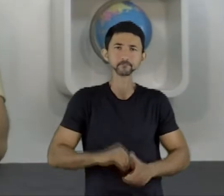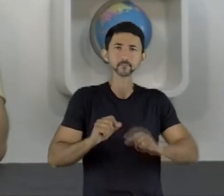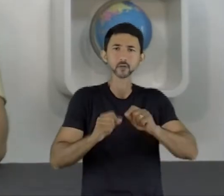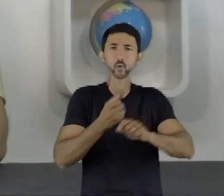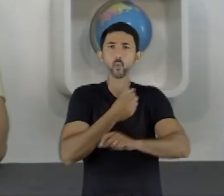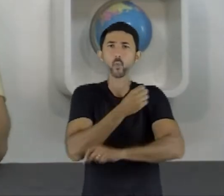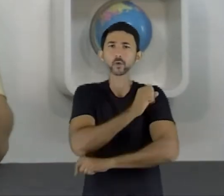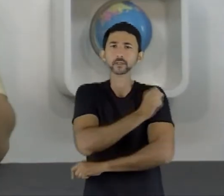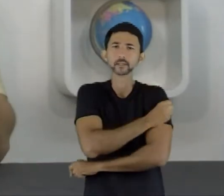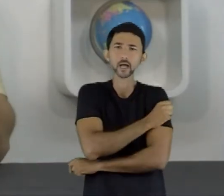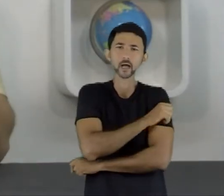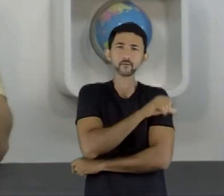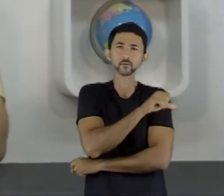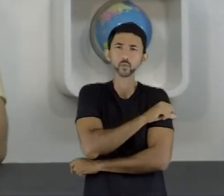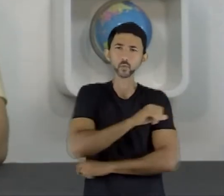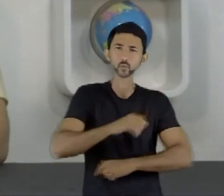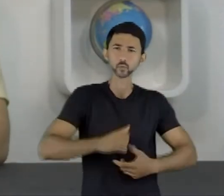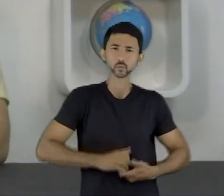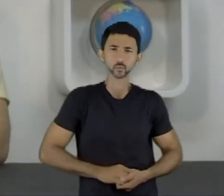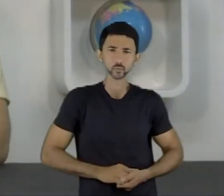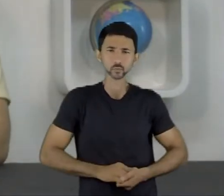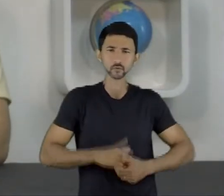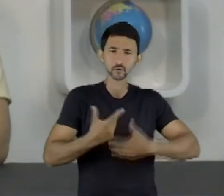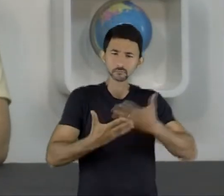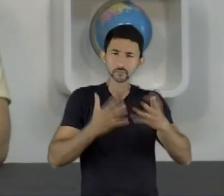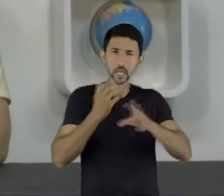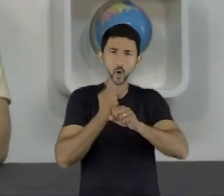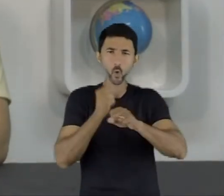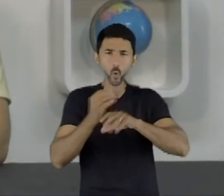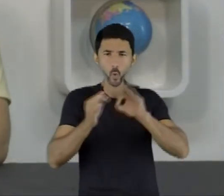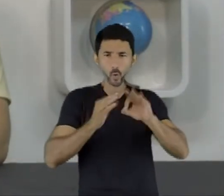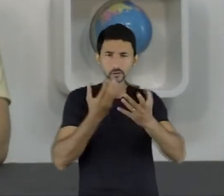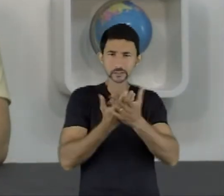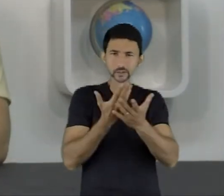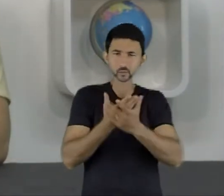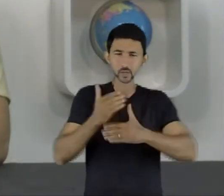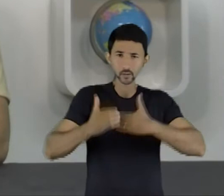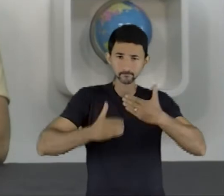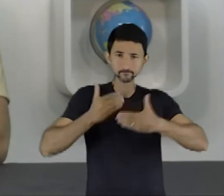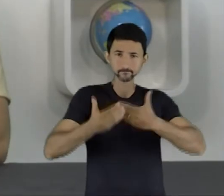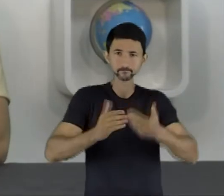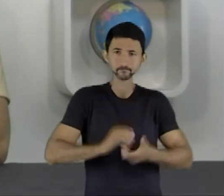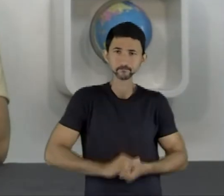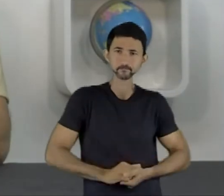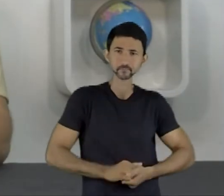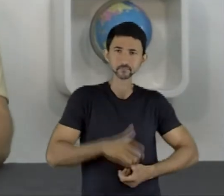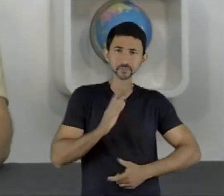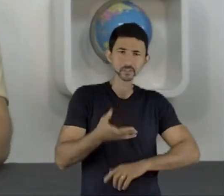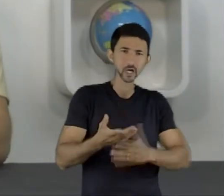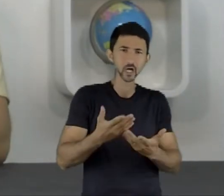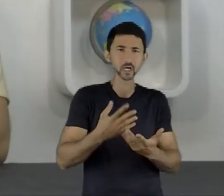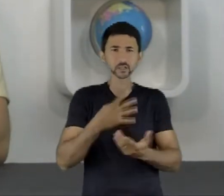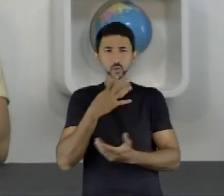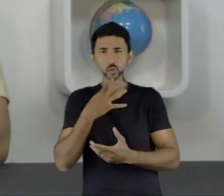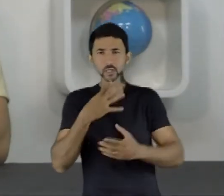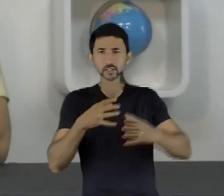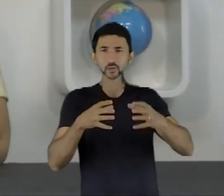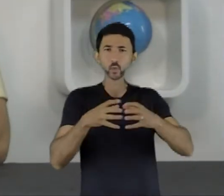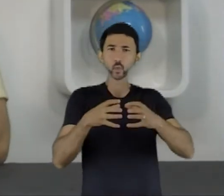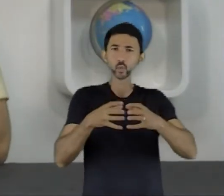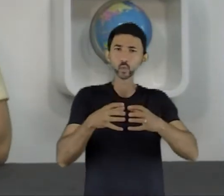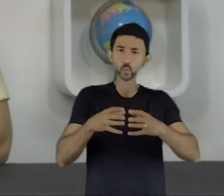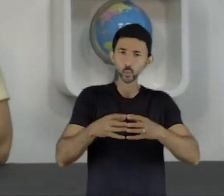ano, certo? Se você for da totalidade, você pode ter ouvido falar também no conjunto dos